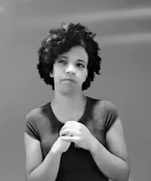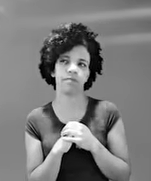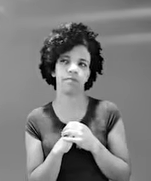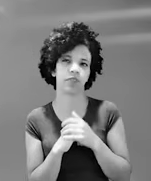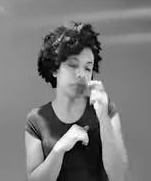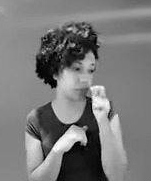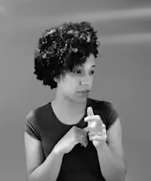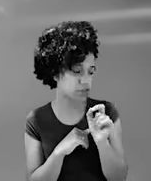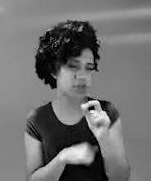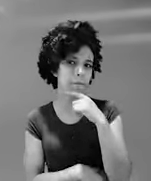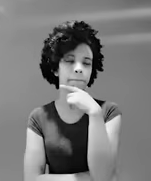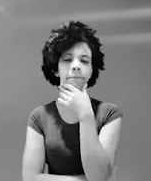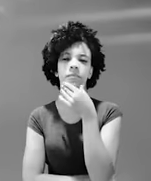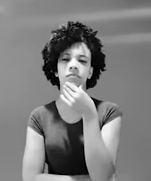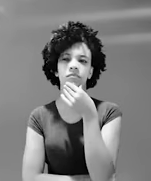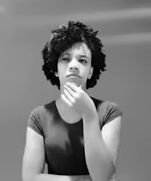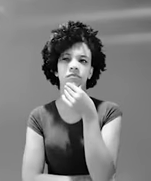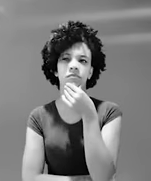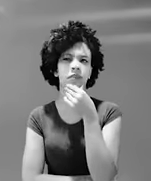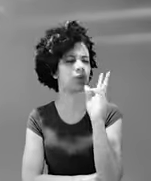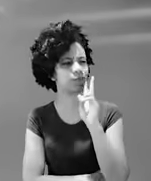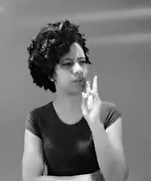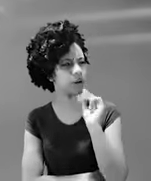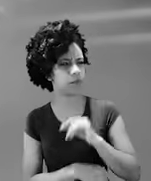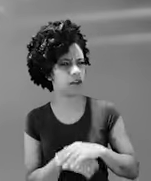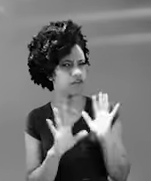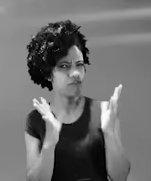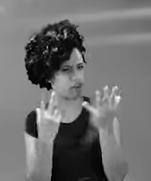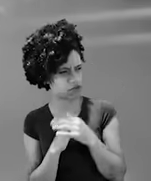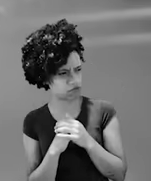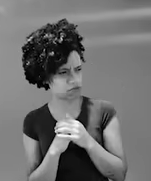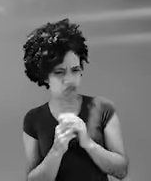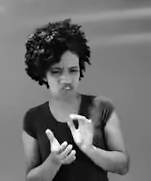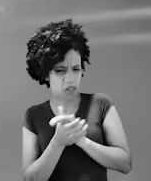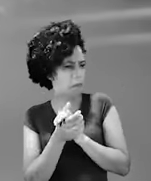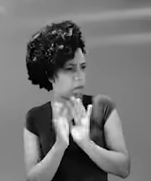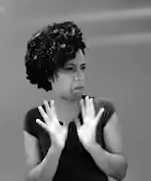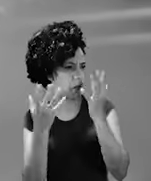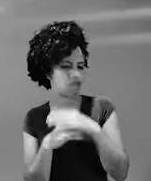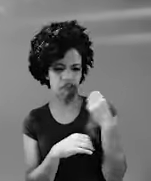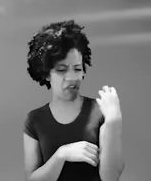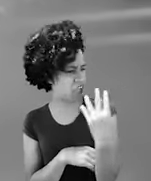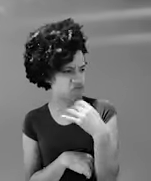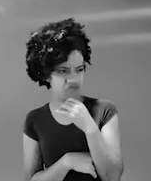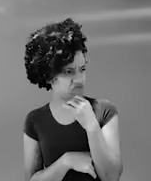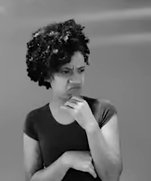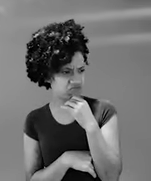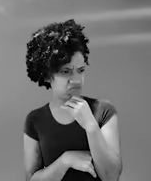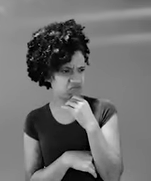é engraçado que eu não lembrava assim de festas casamentos viagem